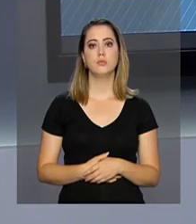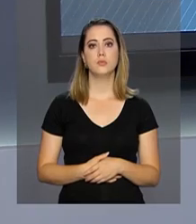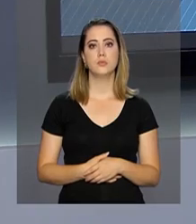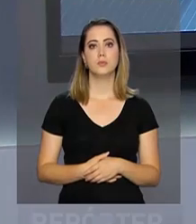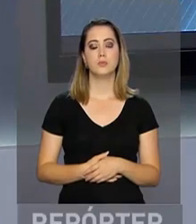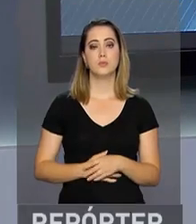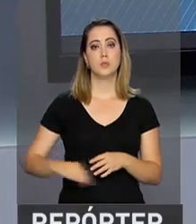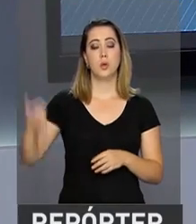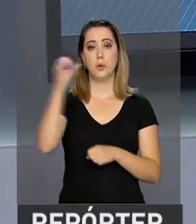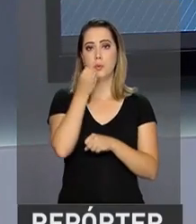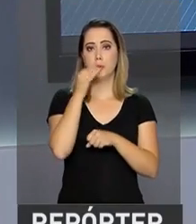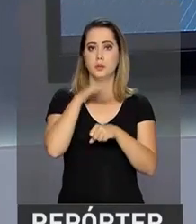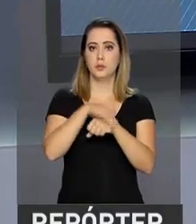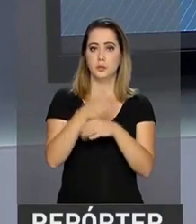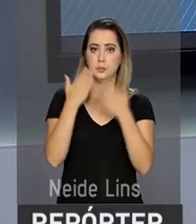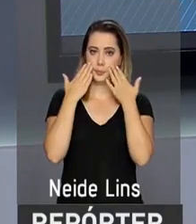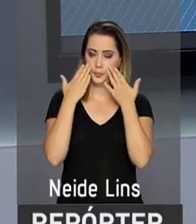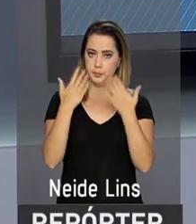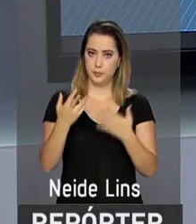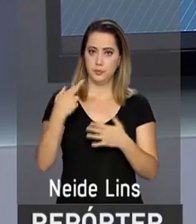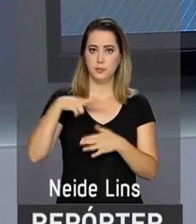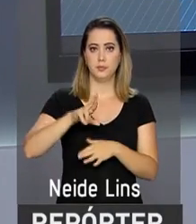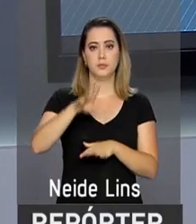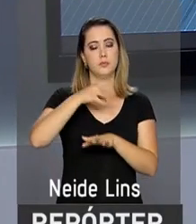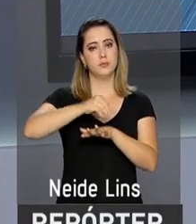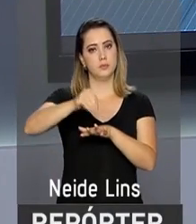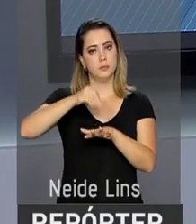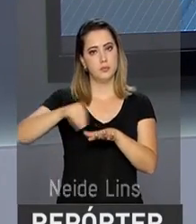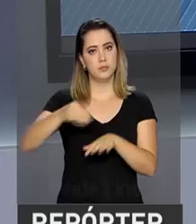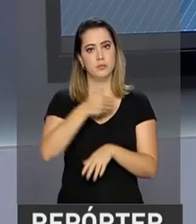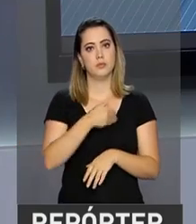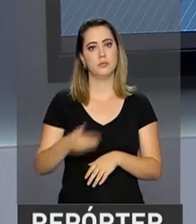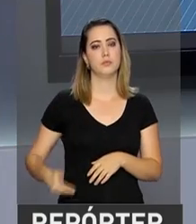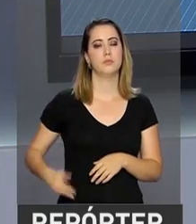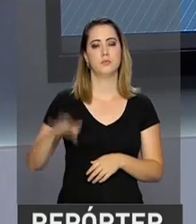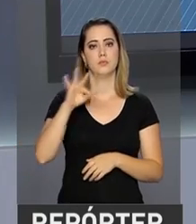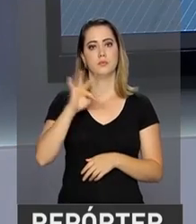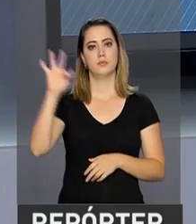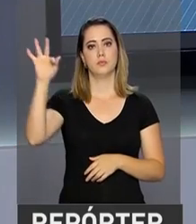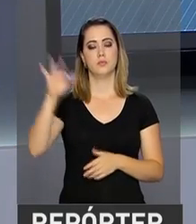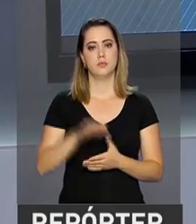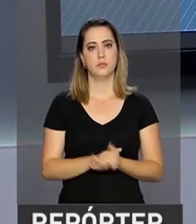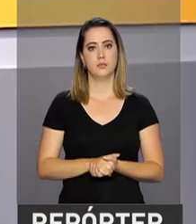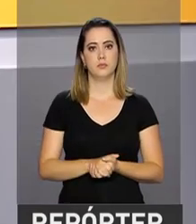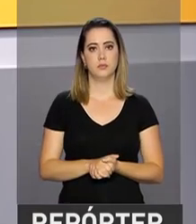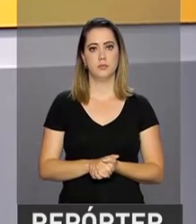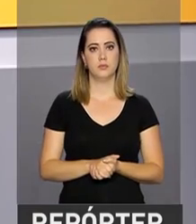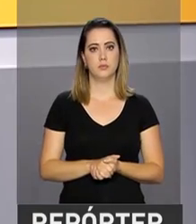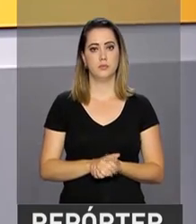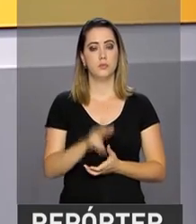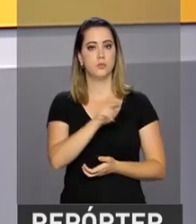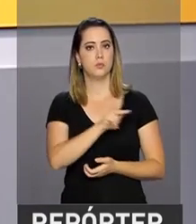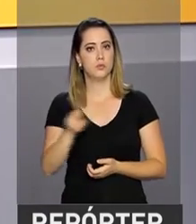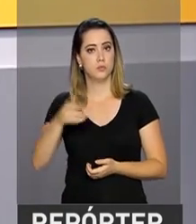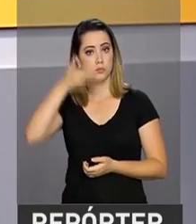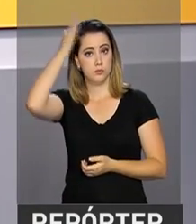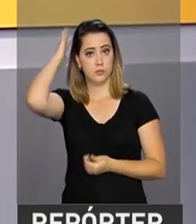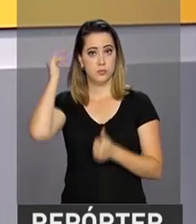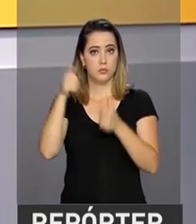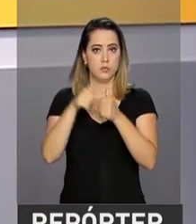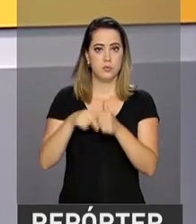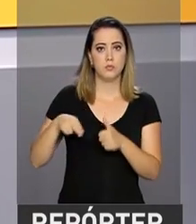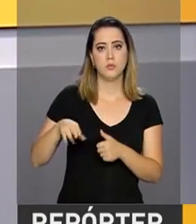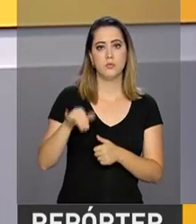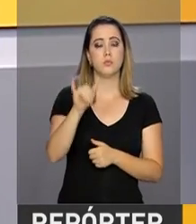olá boa noite no ar o repórter nbr com as notícias do governo federal o presidente michel temer